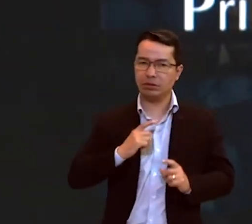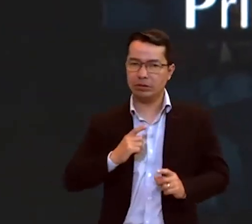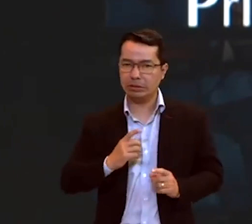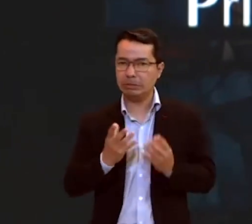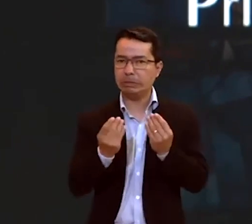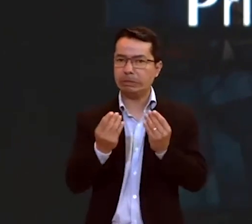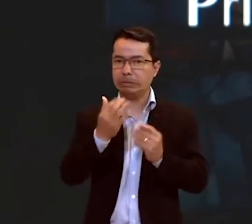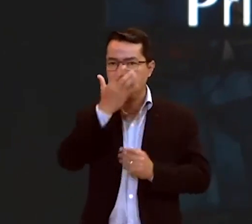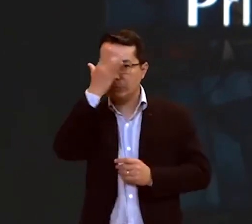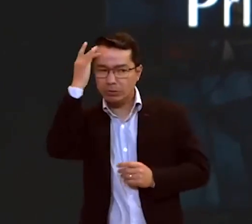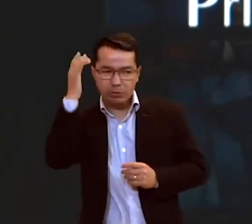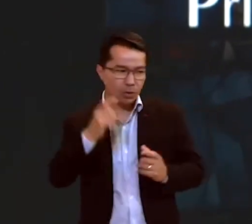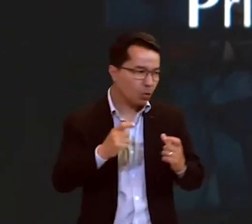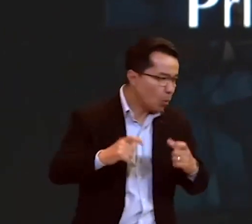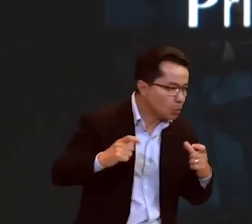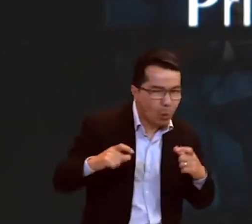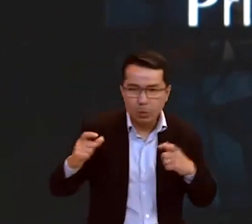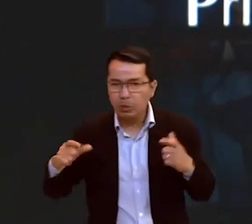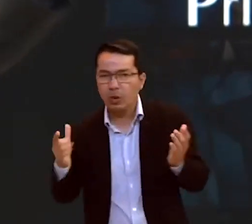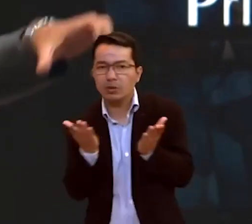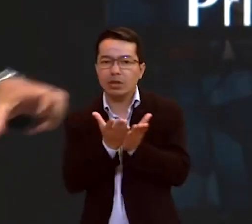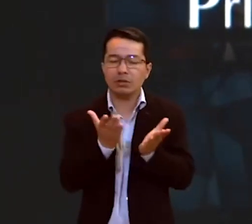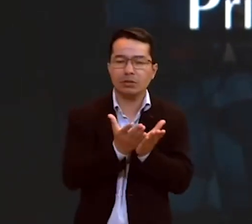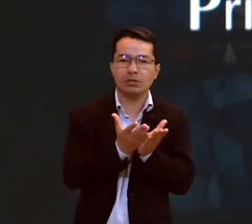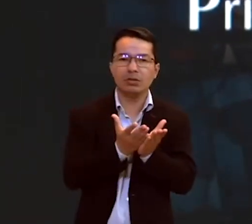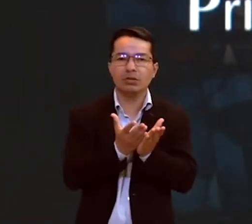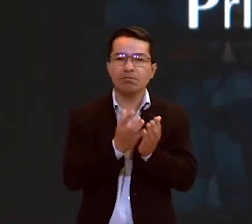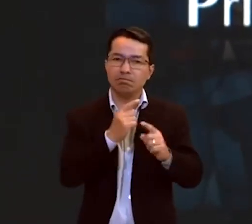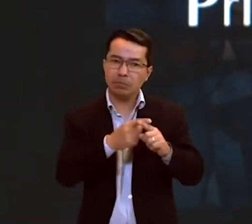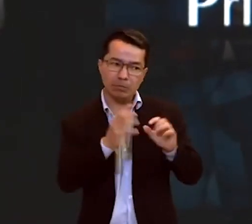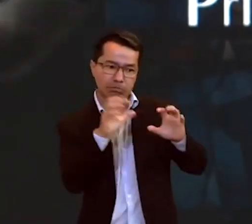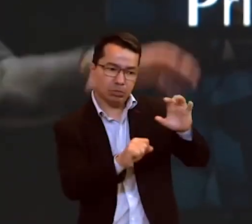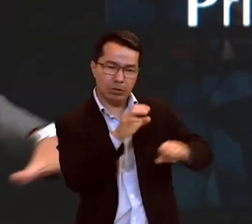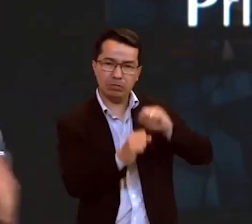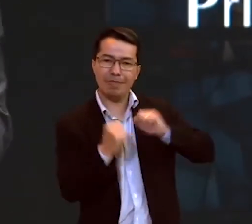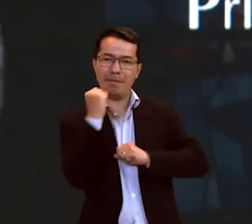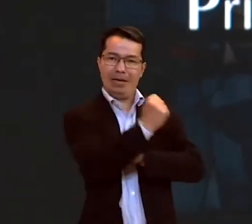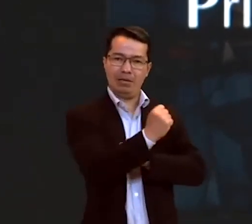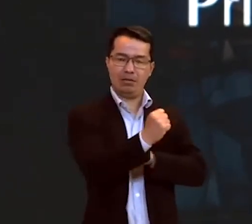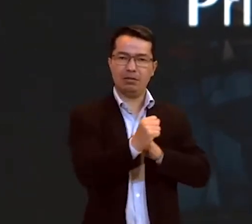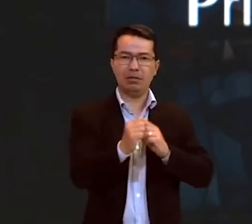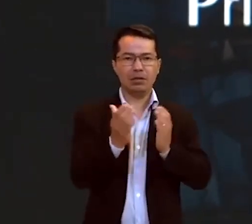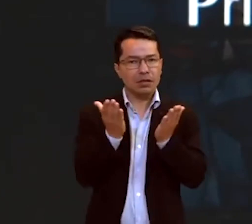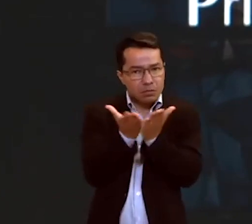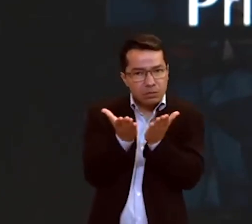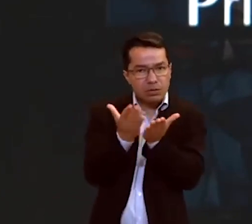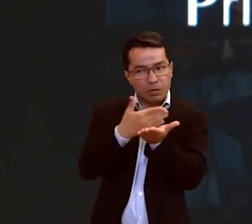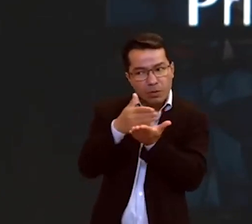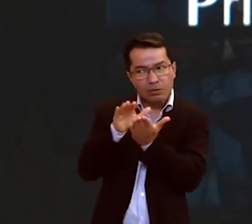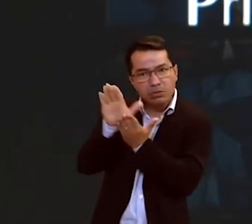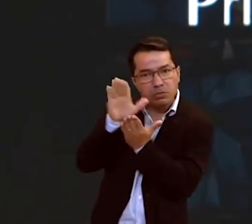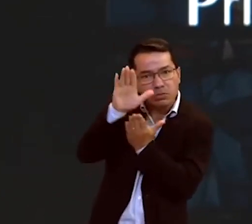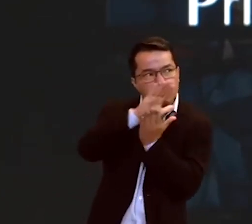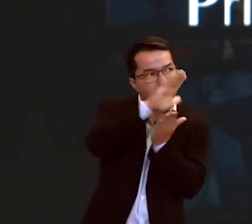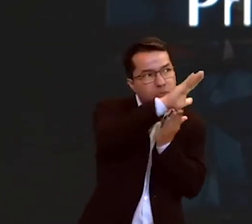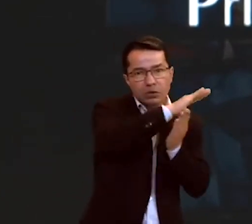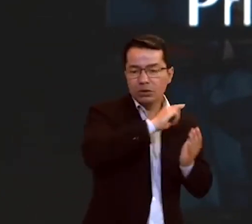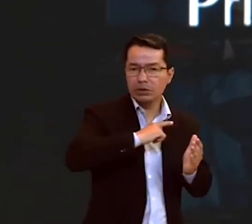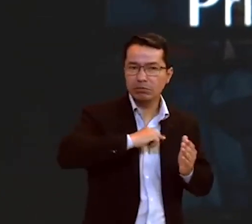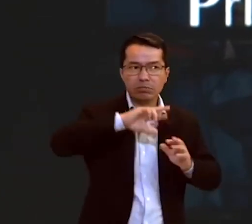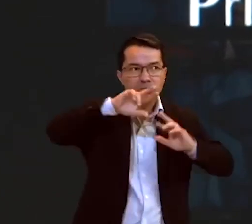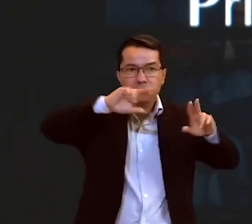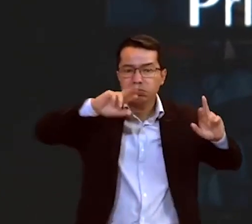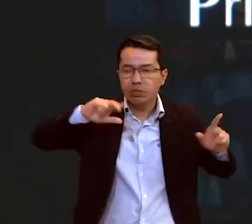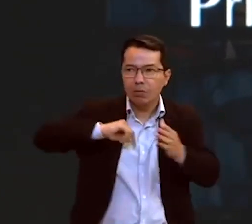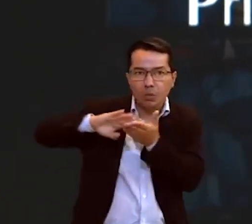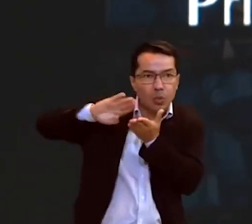dos cristãos, os cristãos eles se espalharam, eles foram fugindo e eles foram se espalhando por toda a região. E aí então